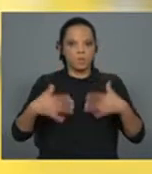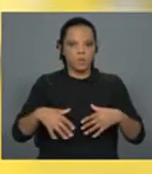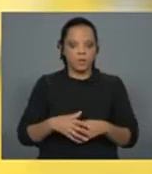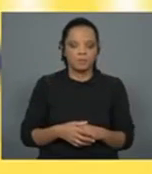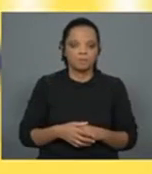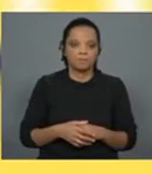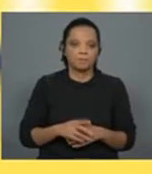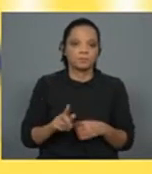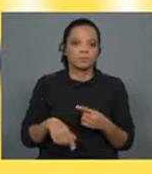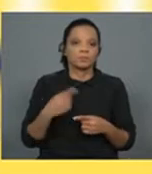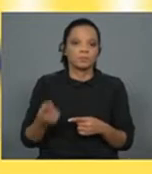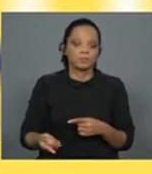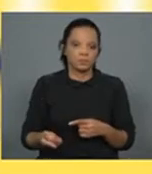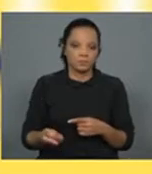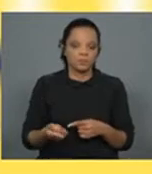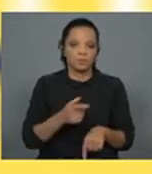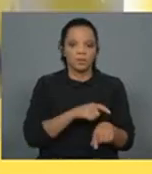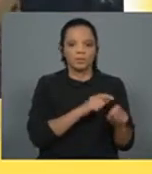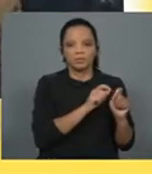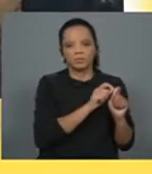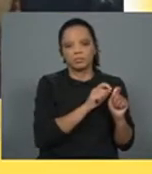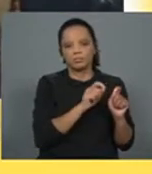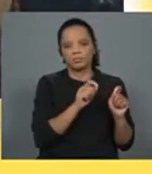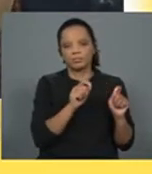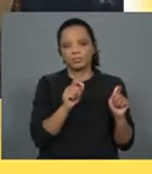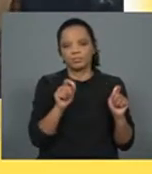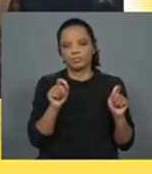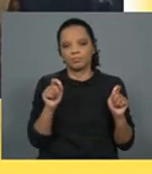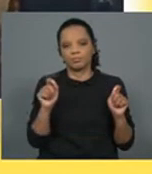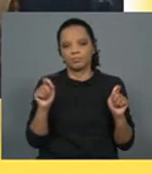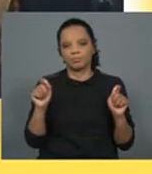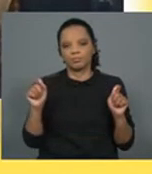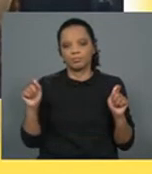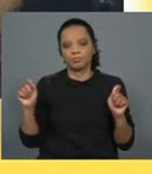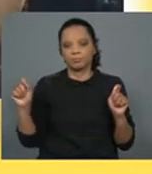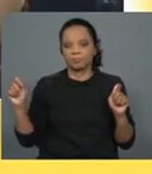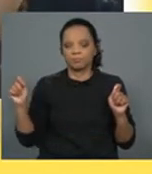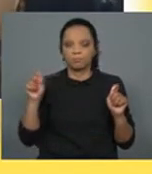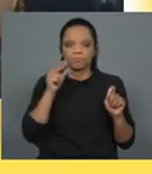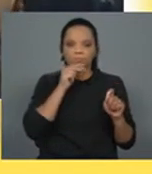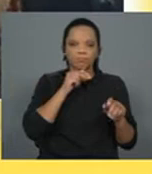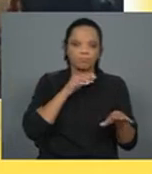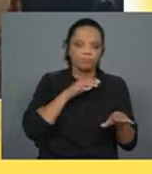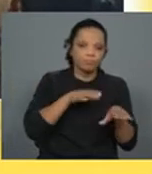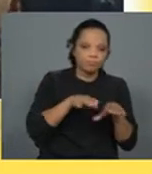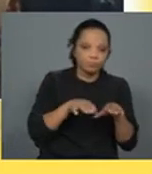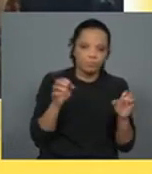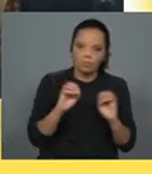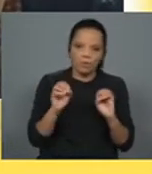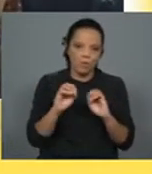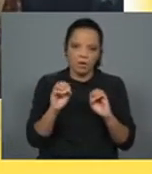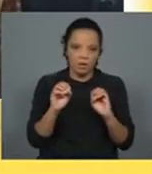Digamos que depois temos um longo período em que não há sismos no continente, não há